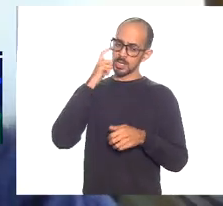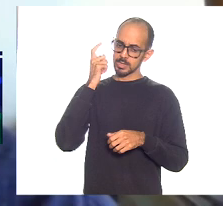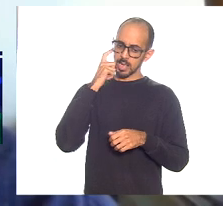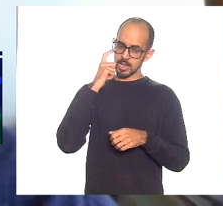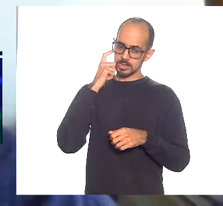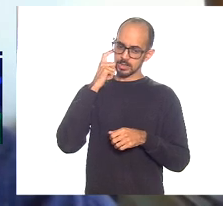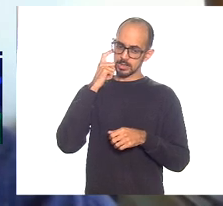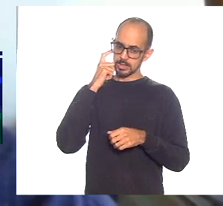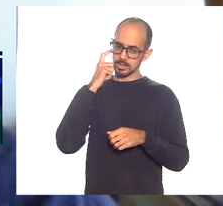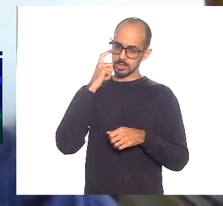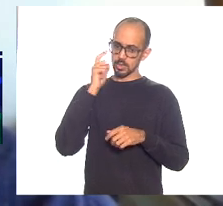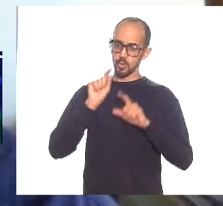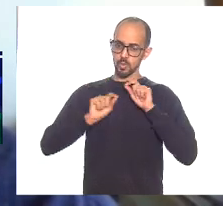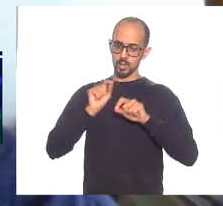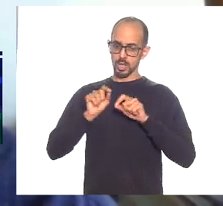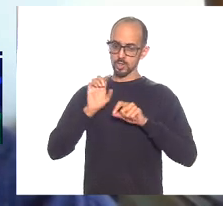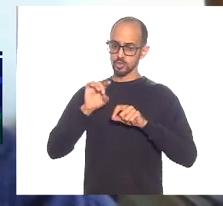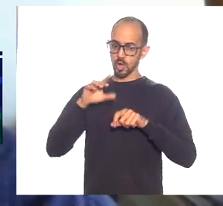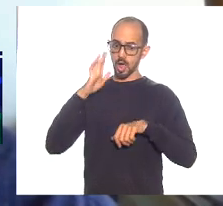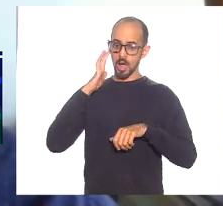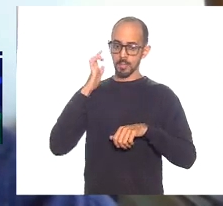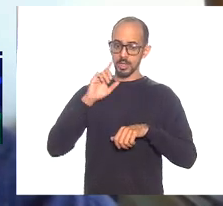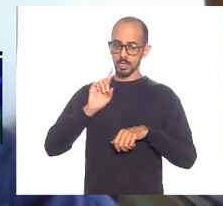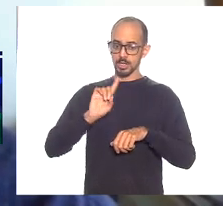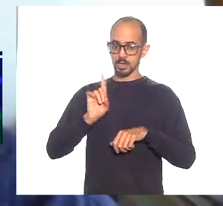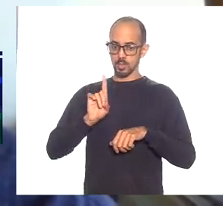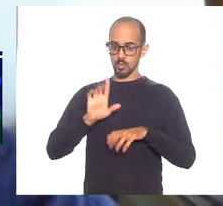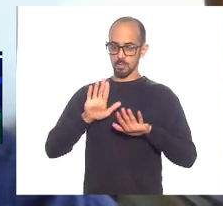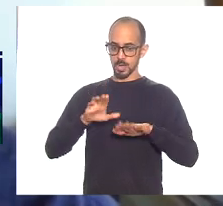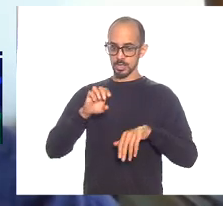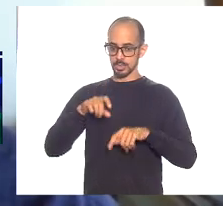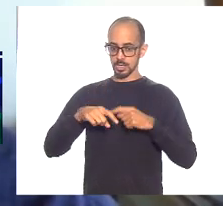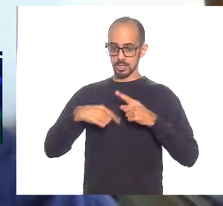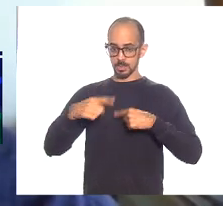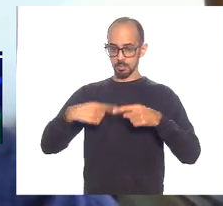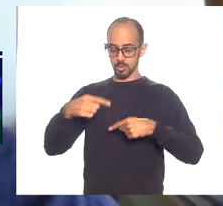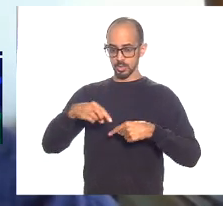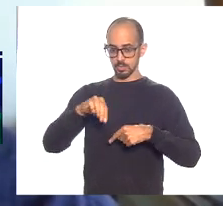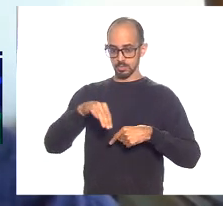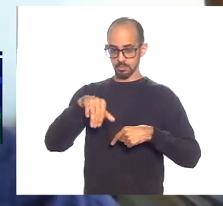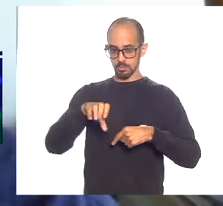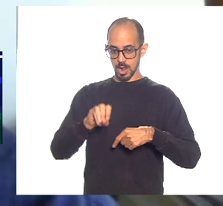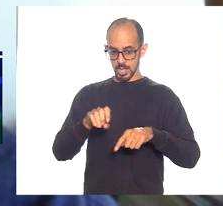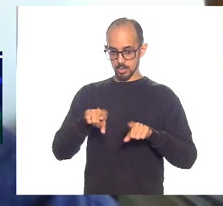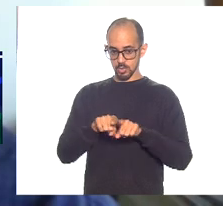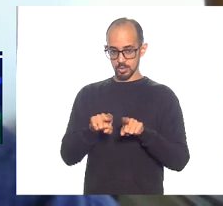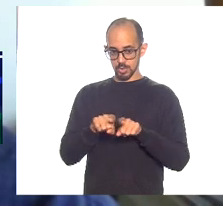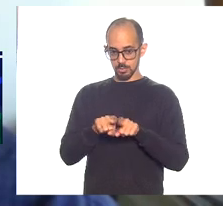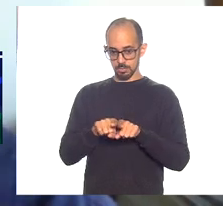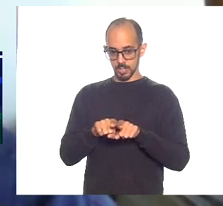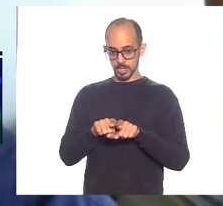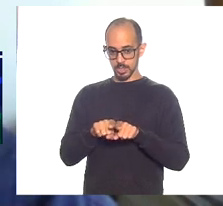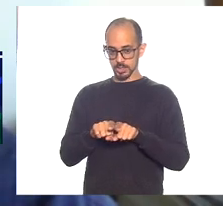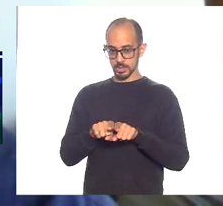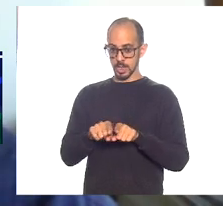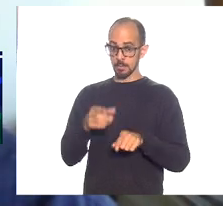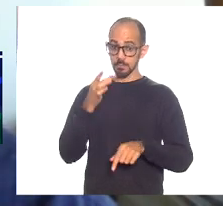não só tente amanhã mas depois no meio de Maio se sempre presidência